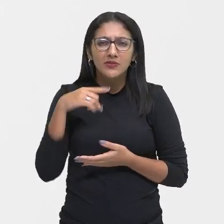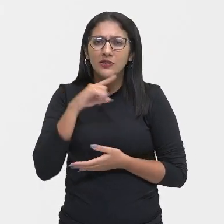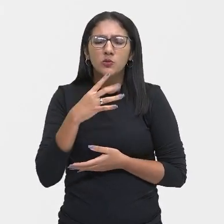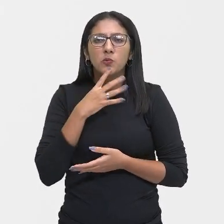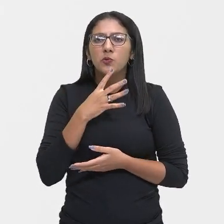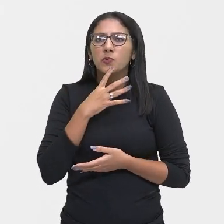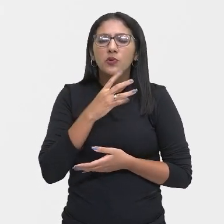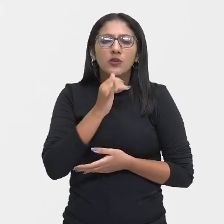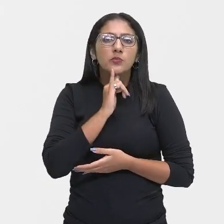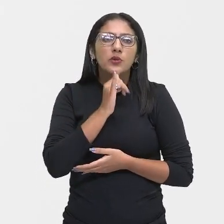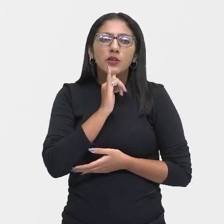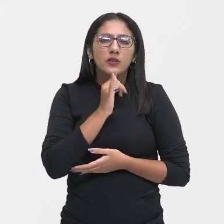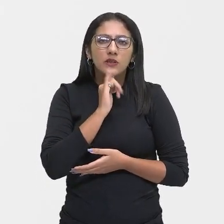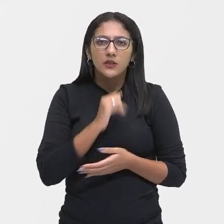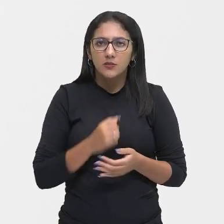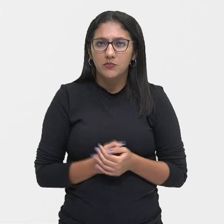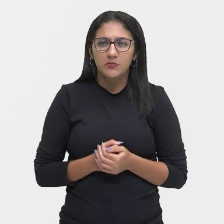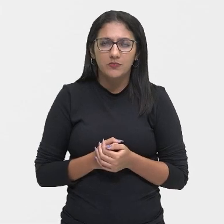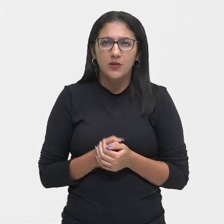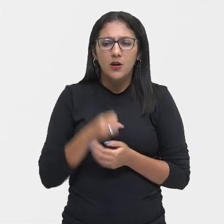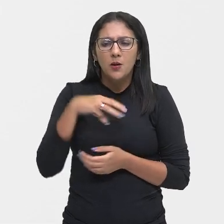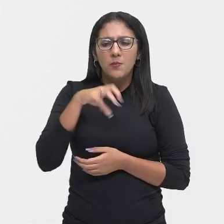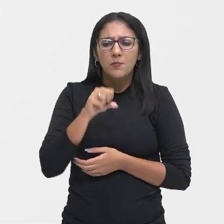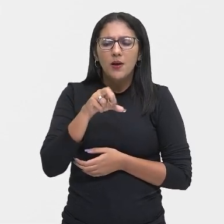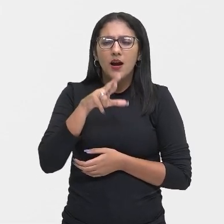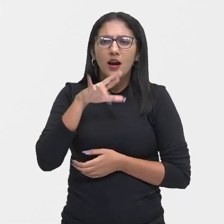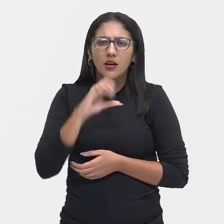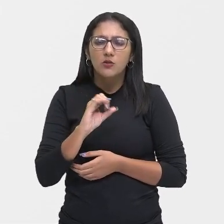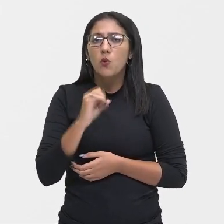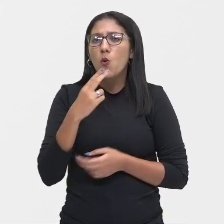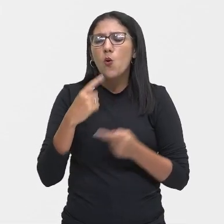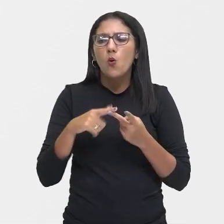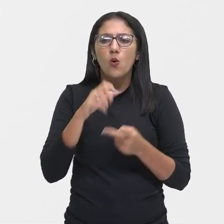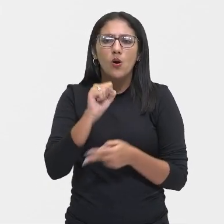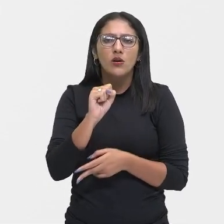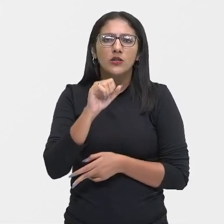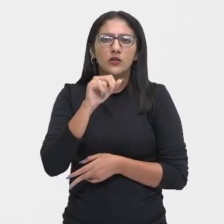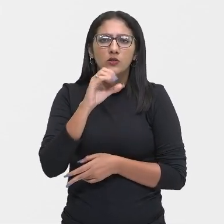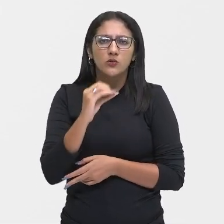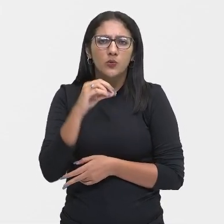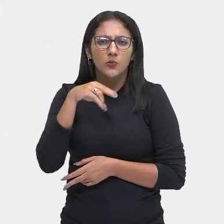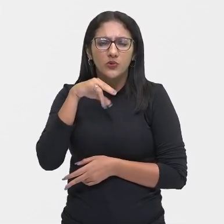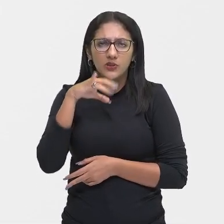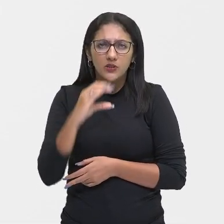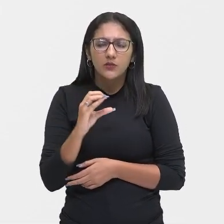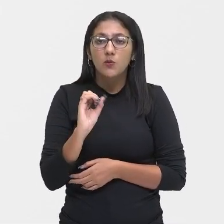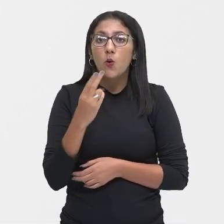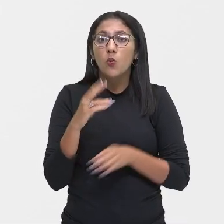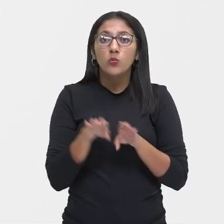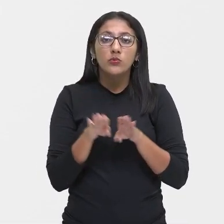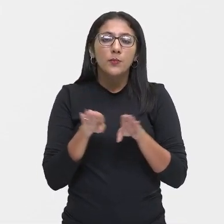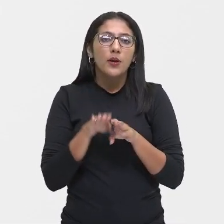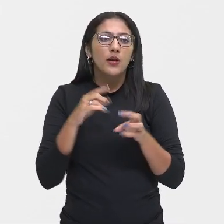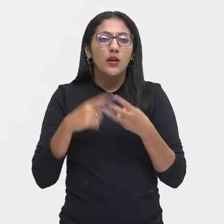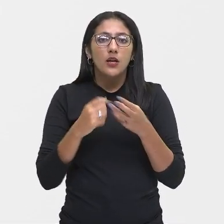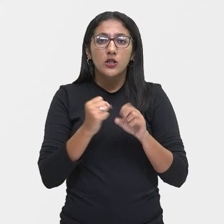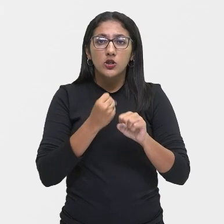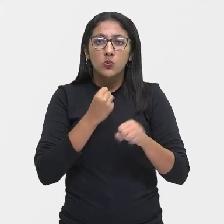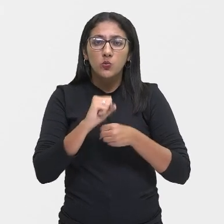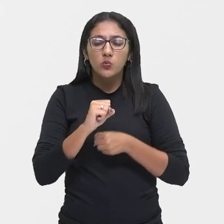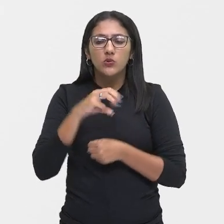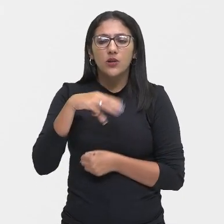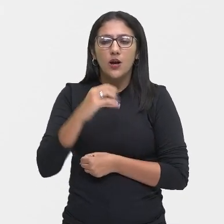por exemplo, no Super Mario, né? E o Sonic? Vocês já ouviram falar também nos jogos de luta Mortal Kombat e Street